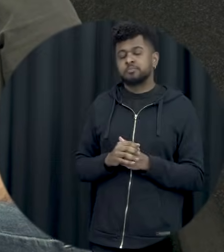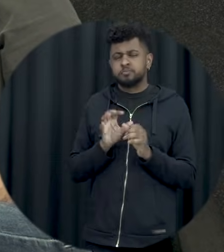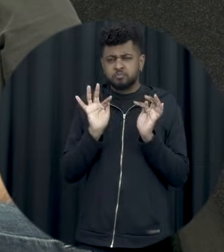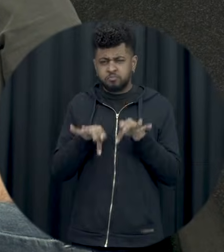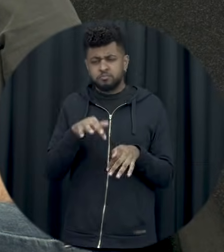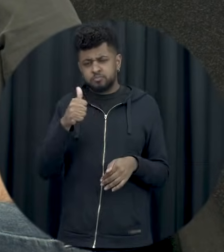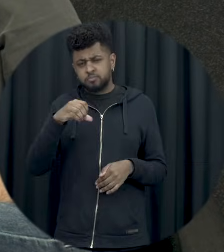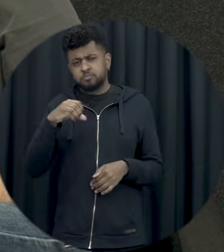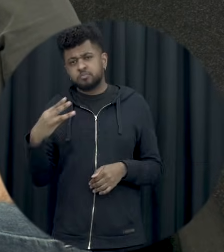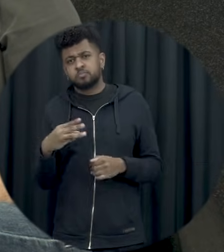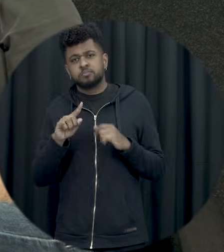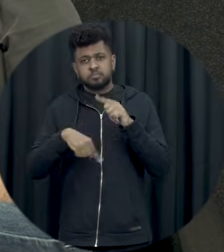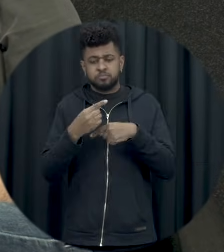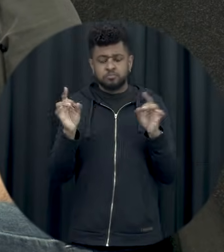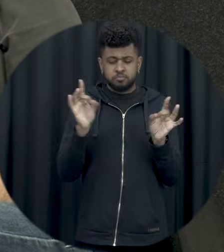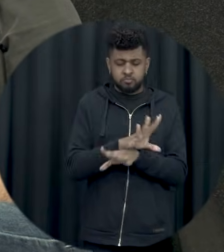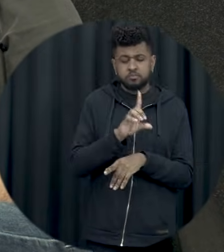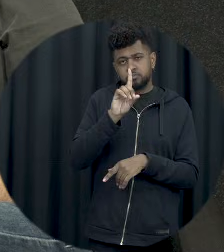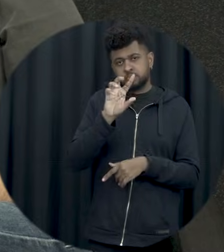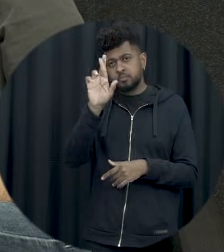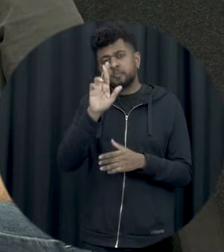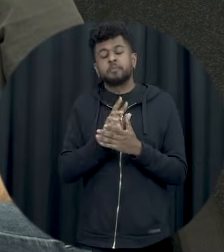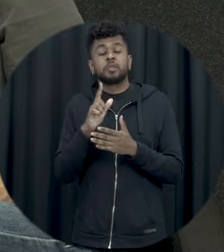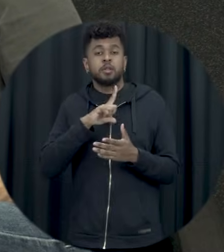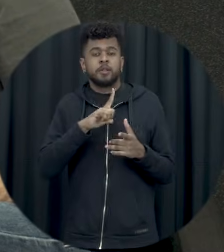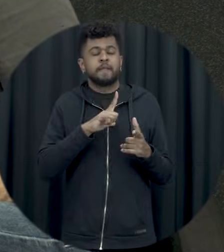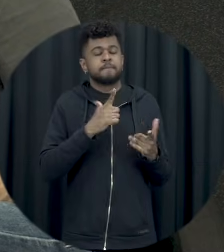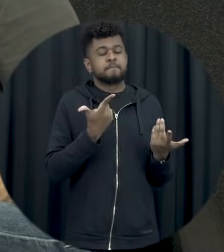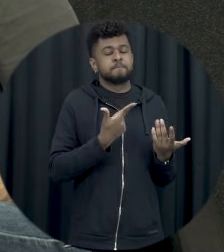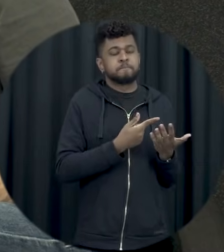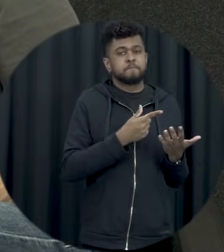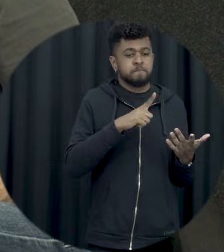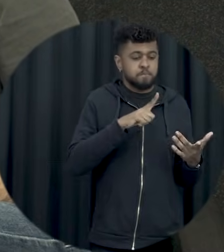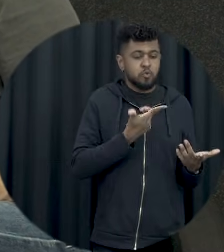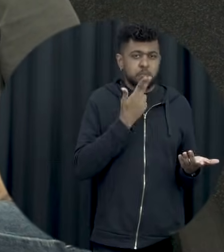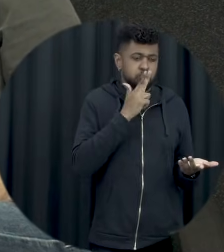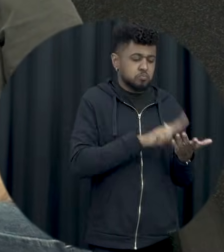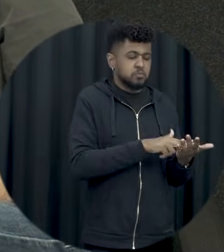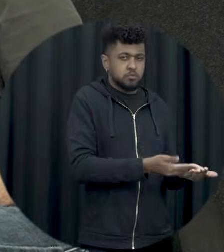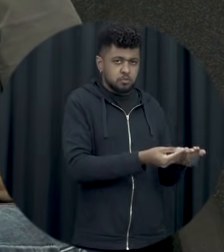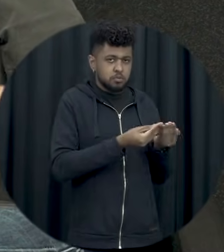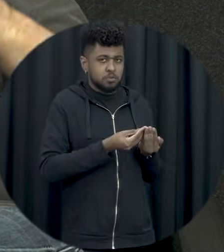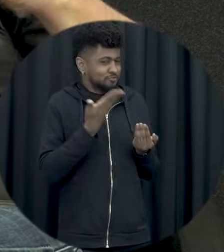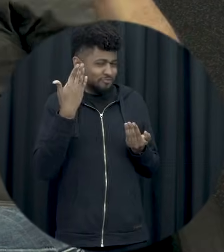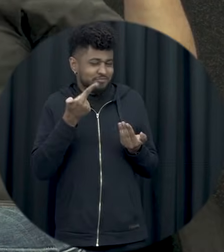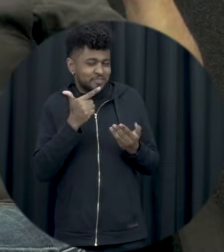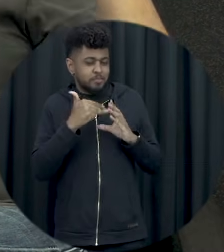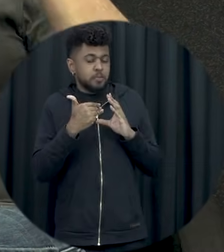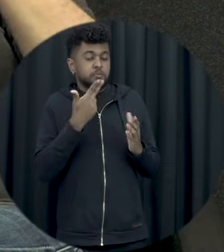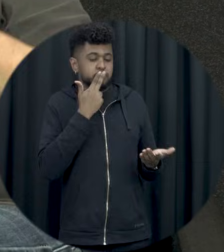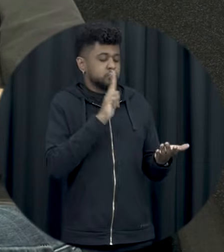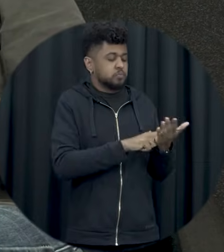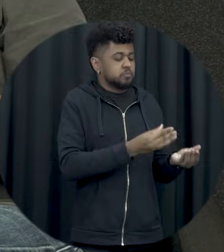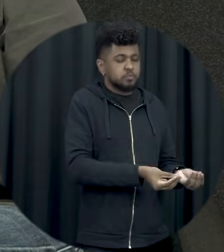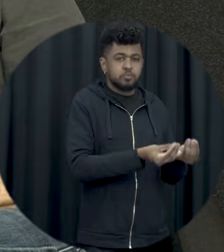depois da minha defesa do doutorado, eu recebo uma carta, né, porque não existia e-mail, uma carta que